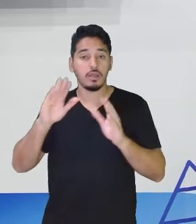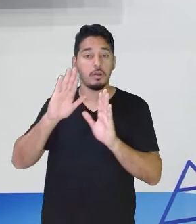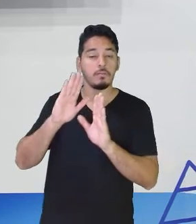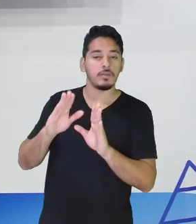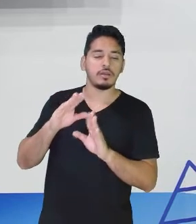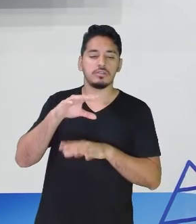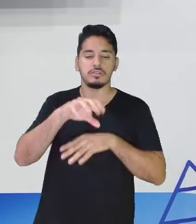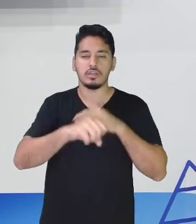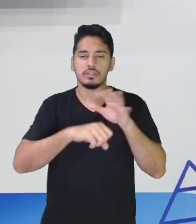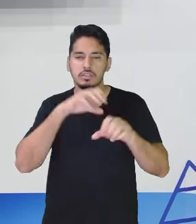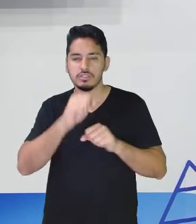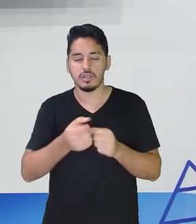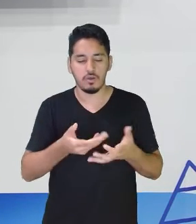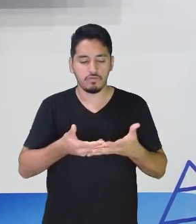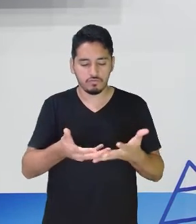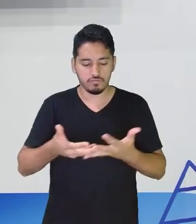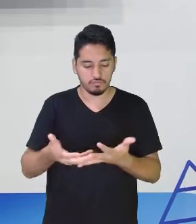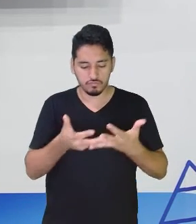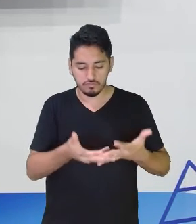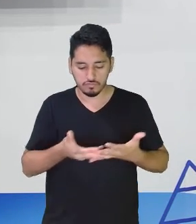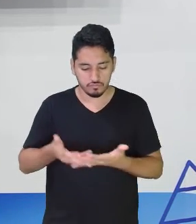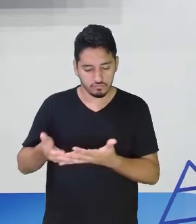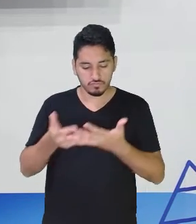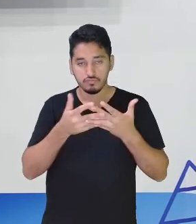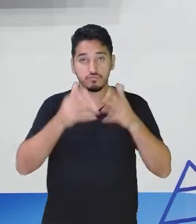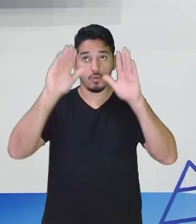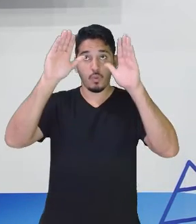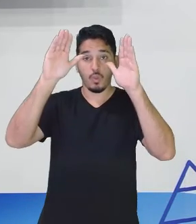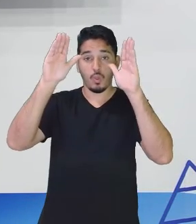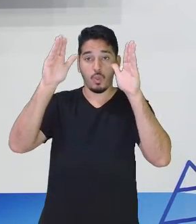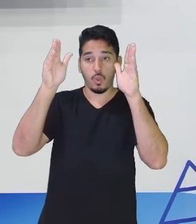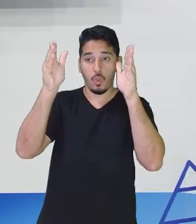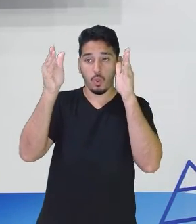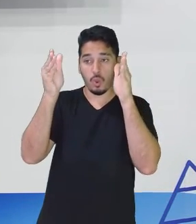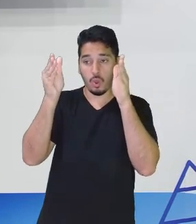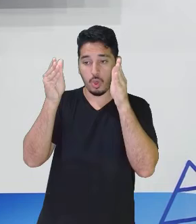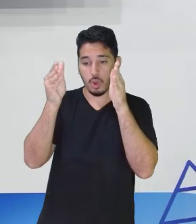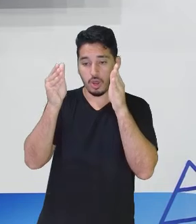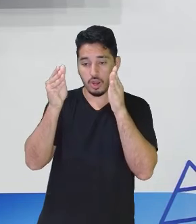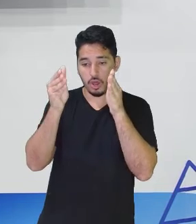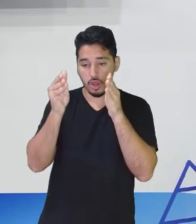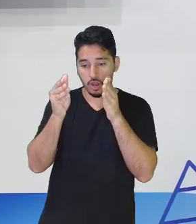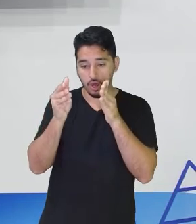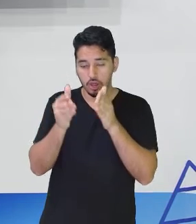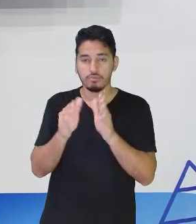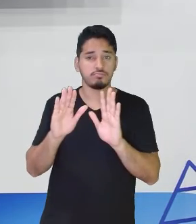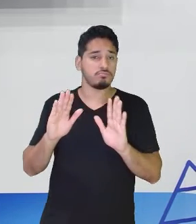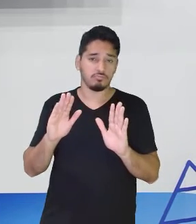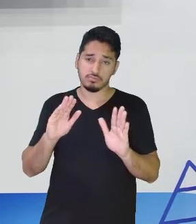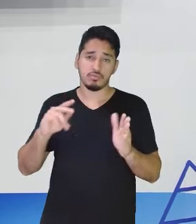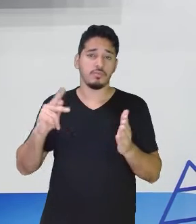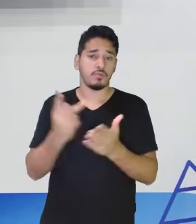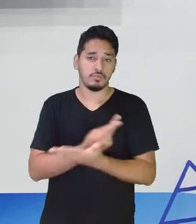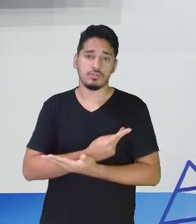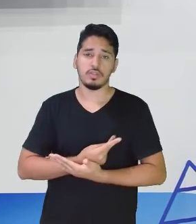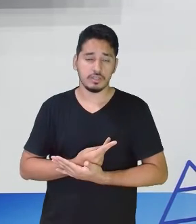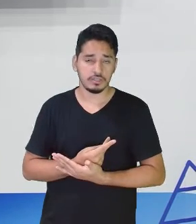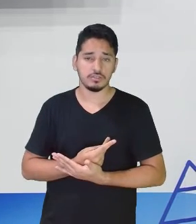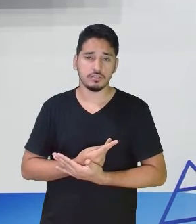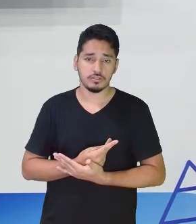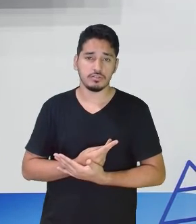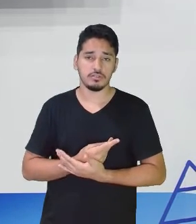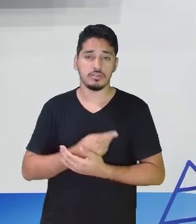catação, peneiração, né, filtração, são fatos que acontecem aí, ó. As ações estão